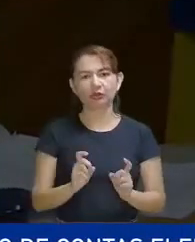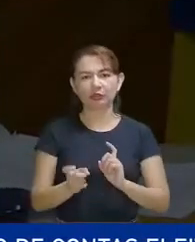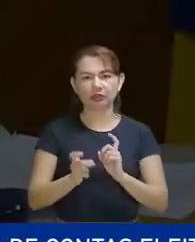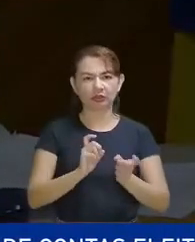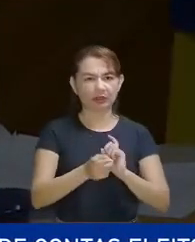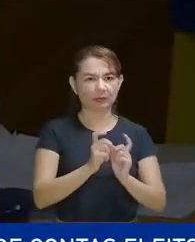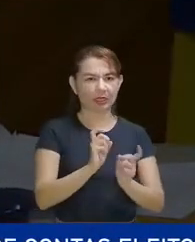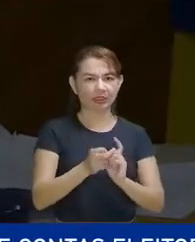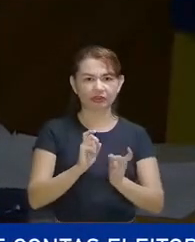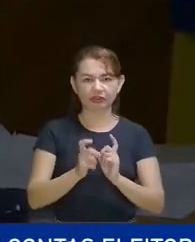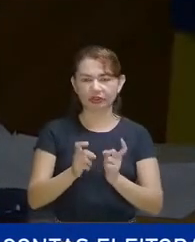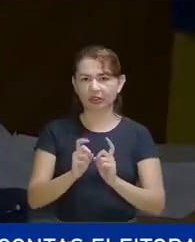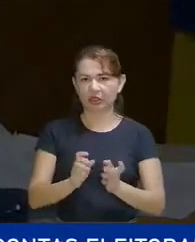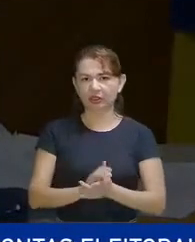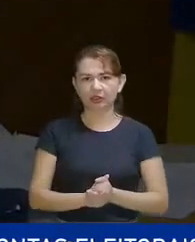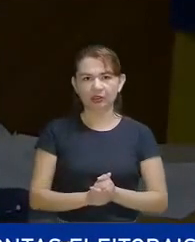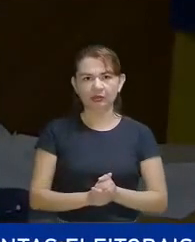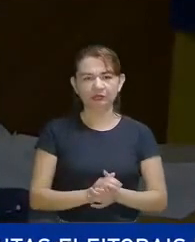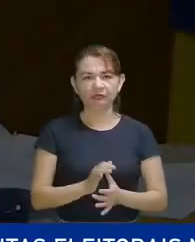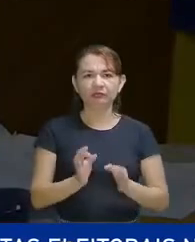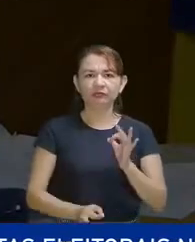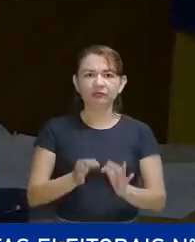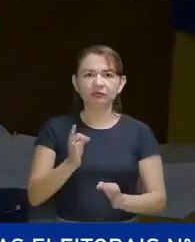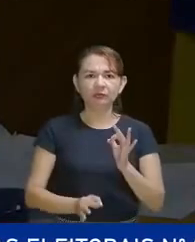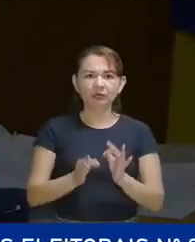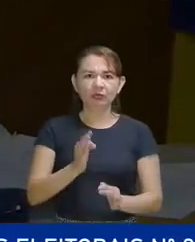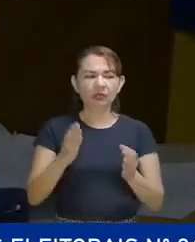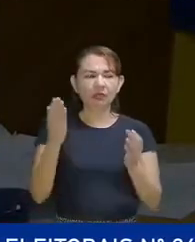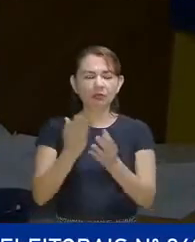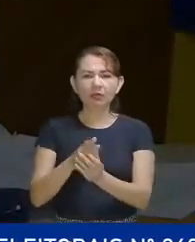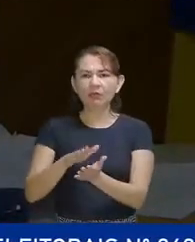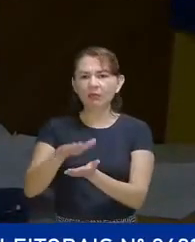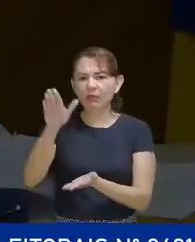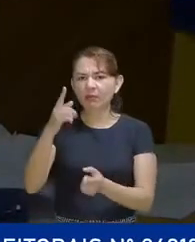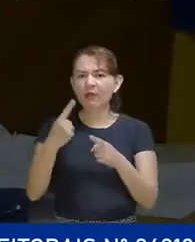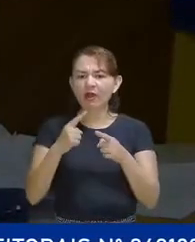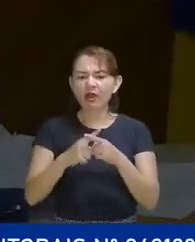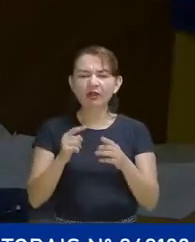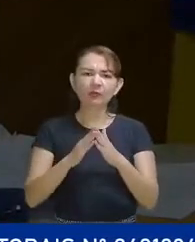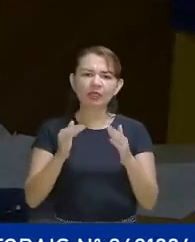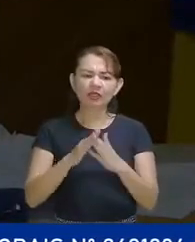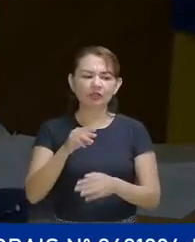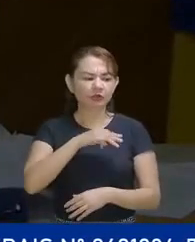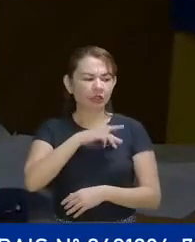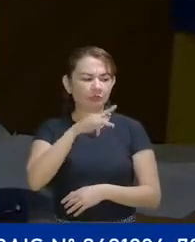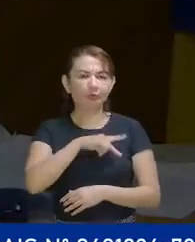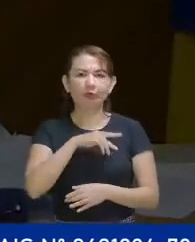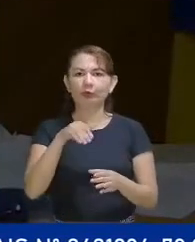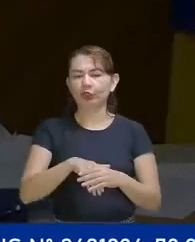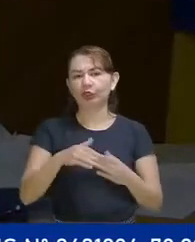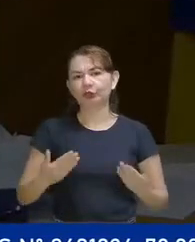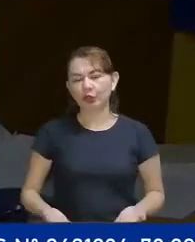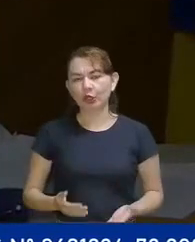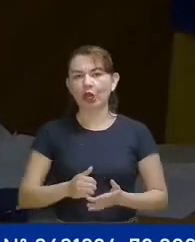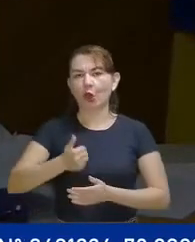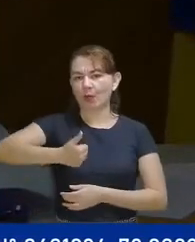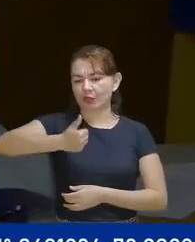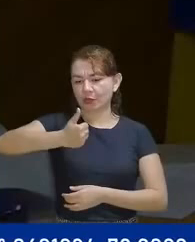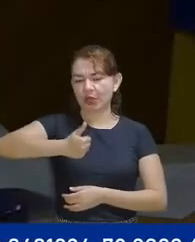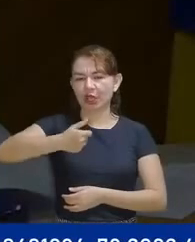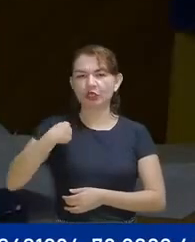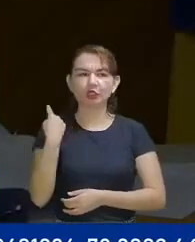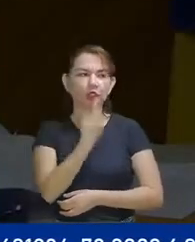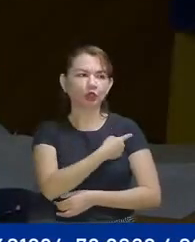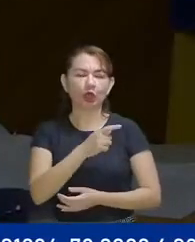tivemos quando fizemos o julgamento deste processo, porque era um pedido do Ministério Público, era um primeiro pedido para